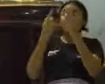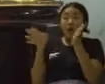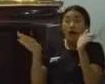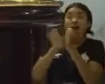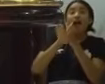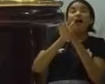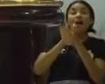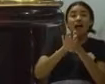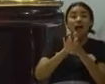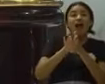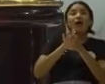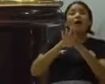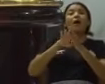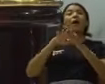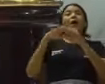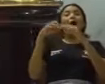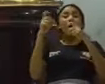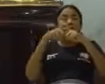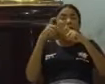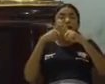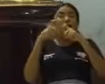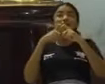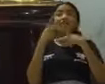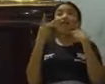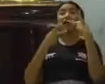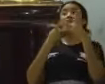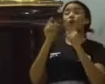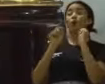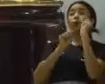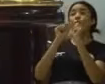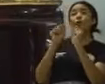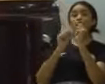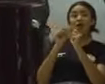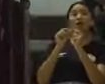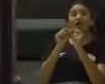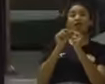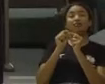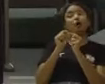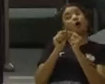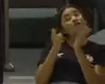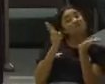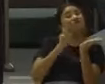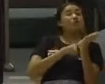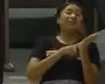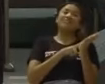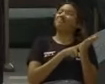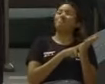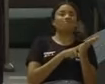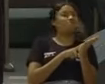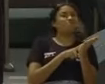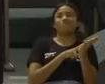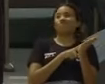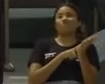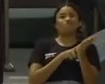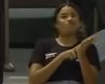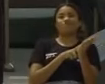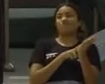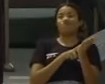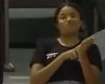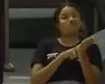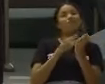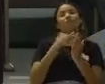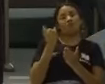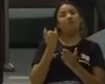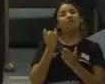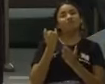disseram, é diretamente para a UTI, e o senhor sabe, né, pai, não tem mais jeito para o teu filho. Quando